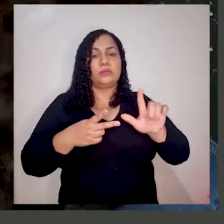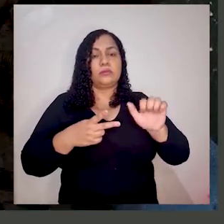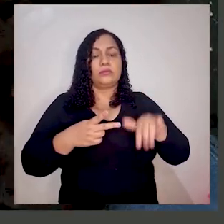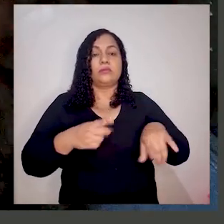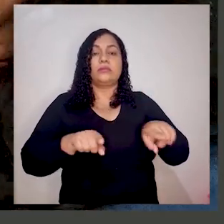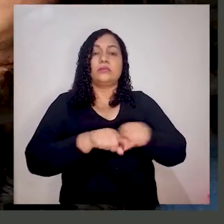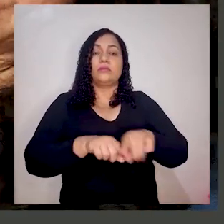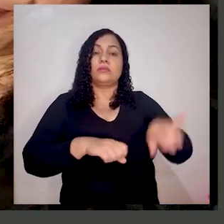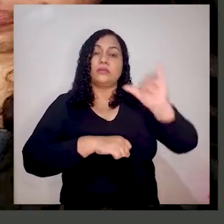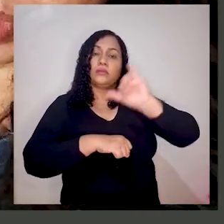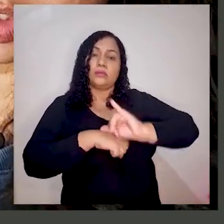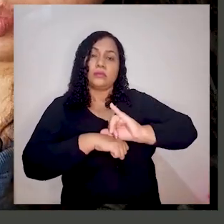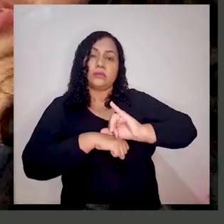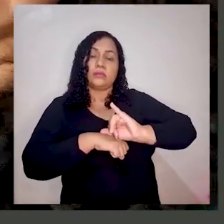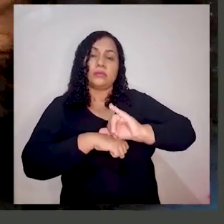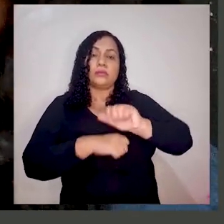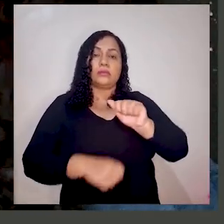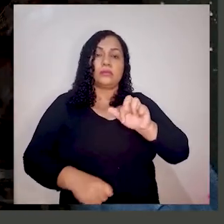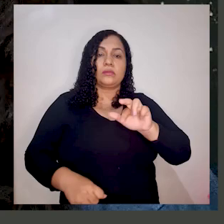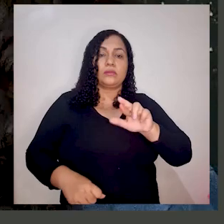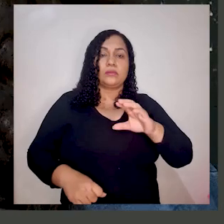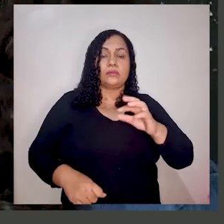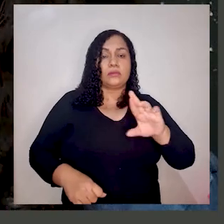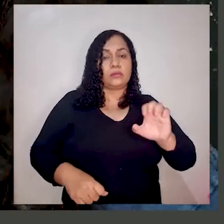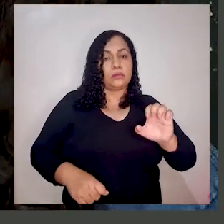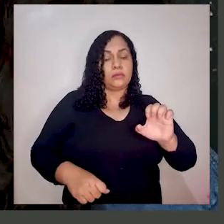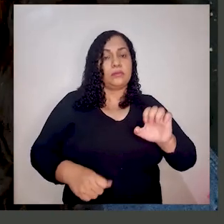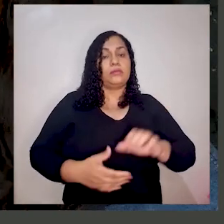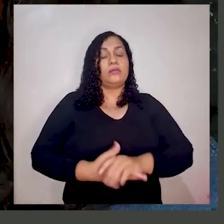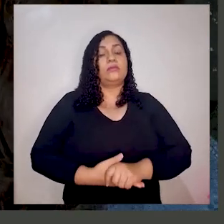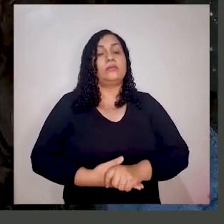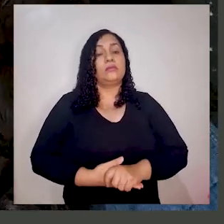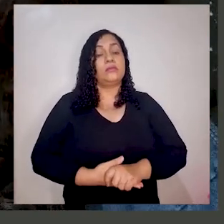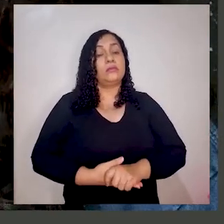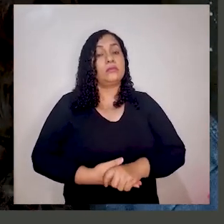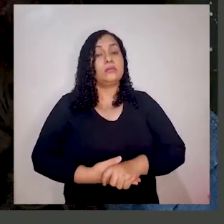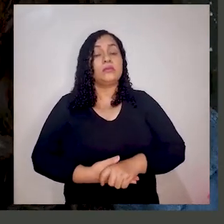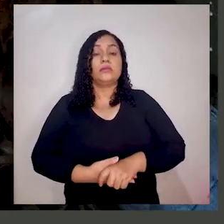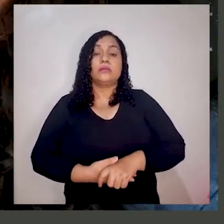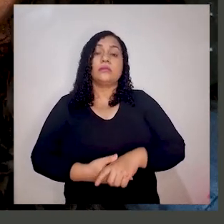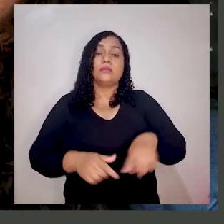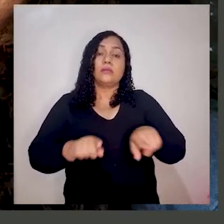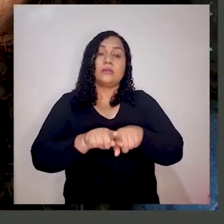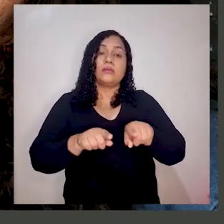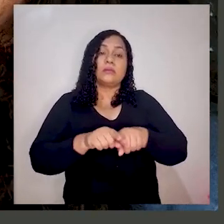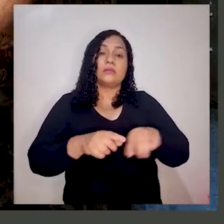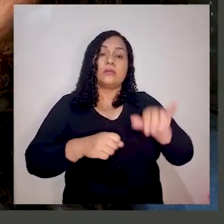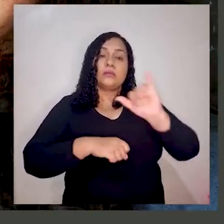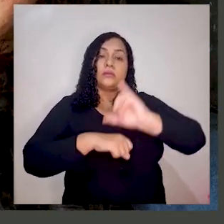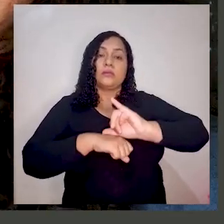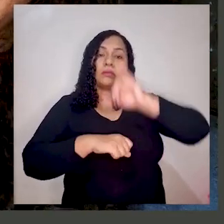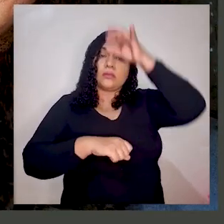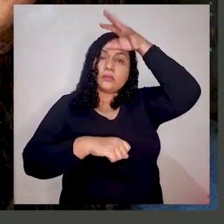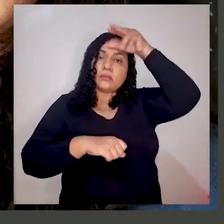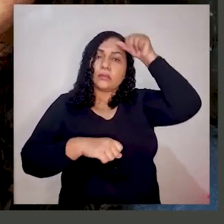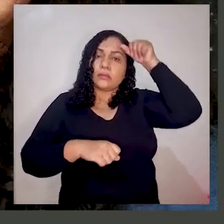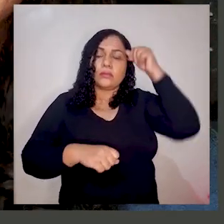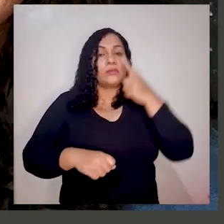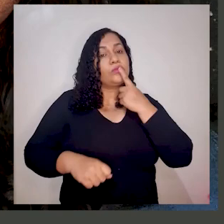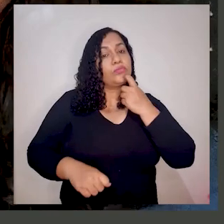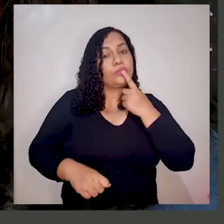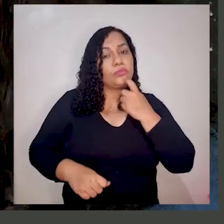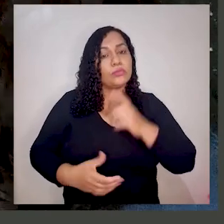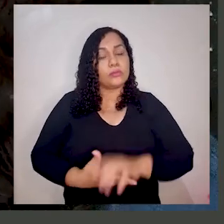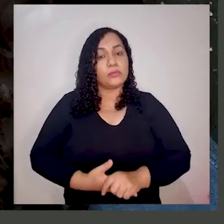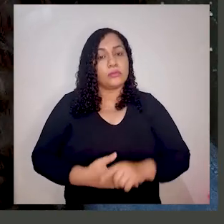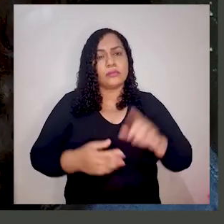A capital do Acre, Rio Branco, e assim por diante. Aqui em Manaus está bem mais vermelhinho, perceberam?